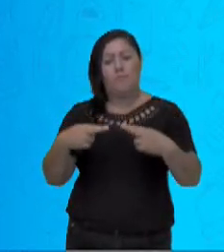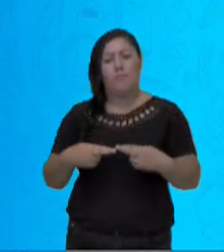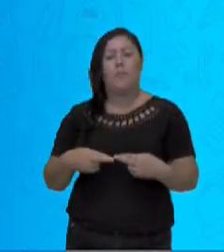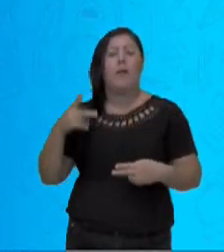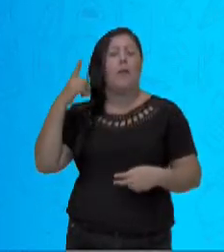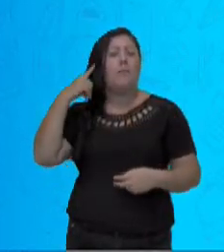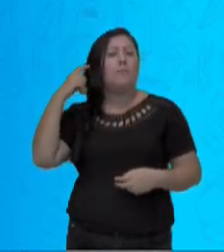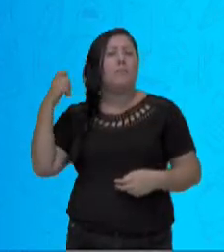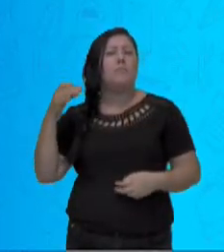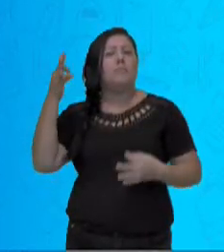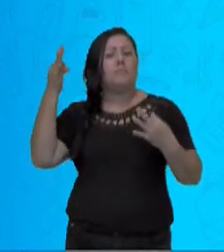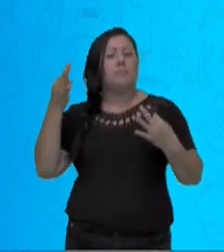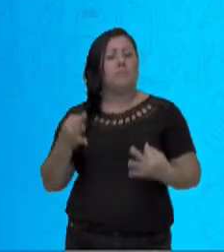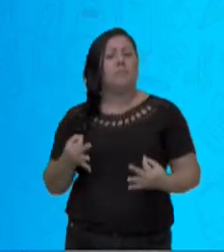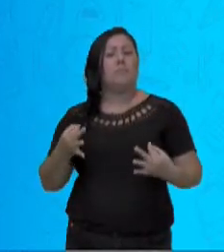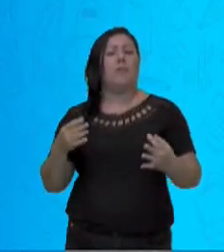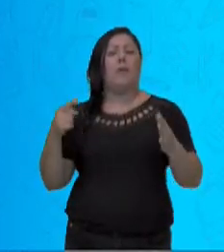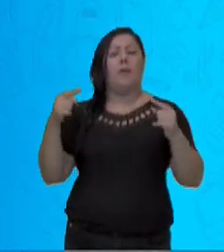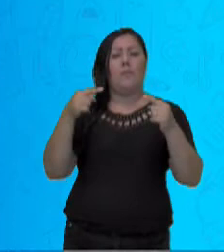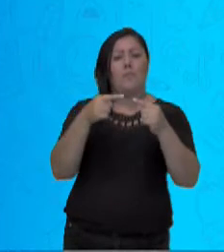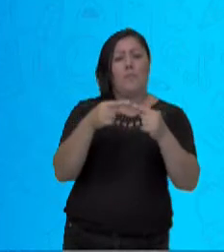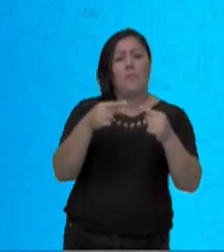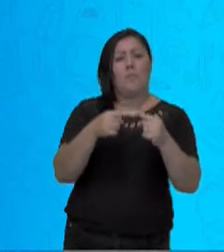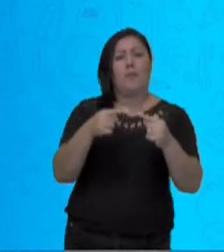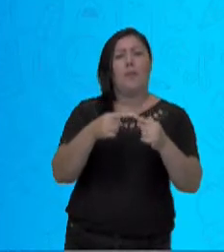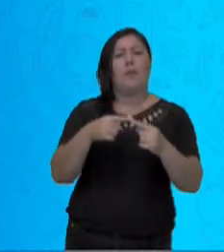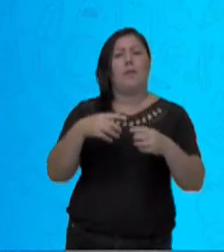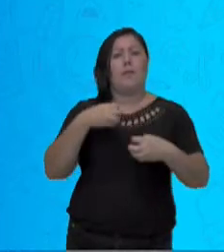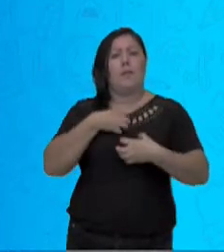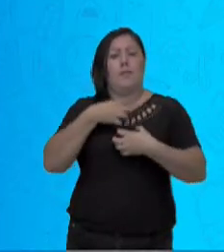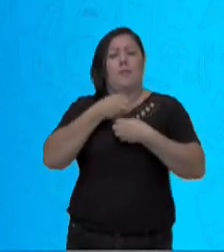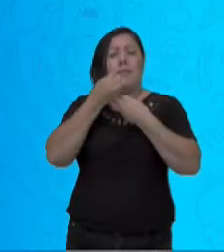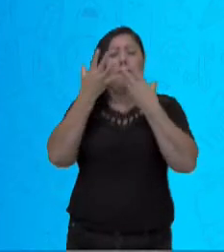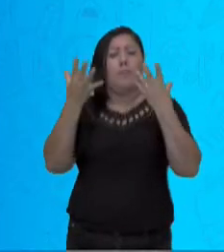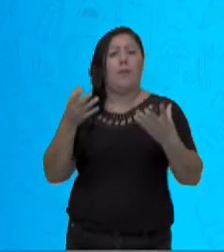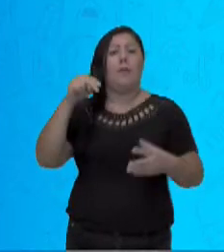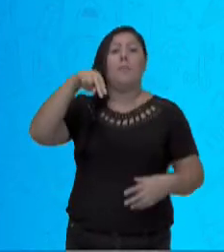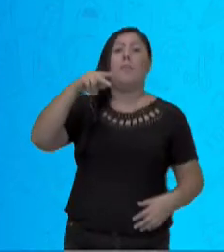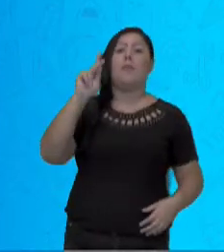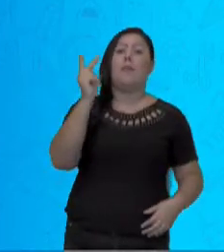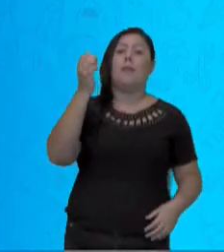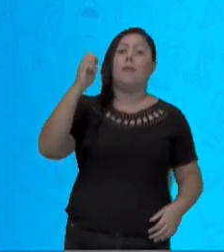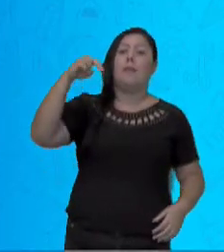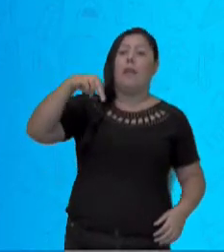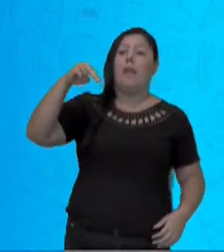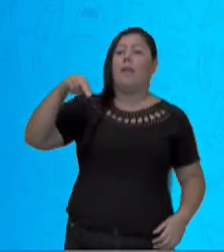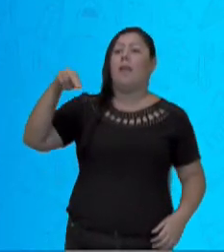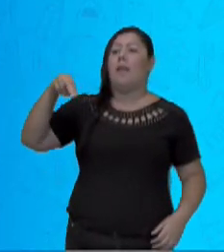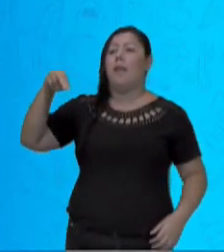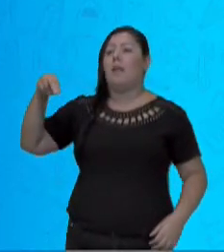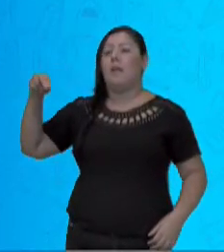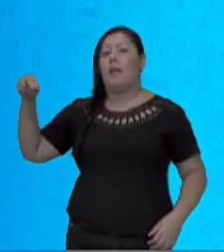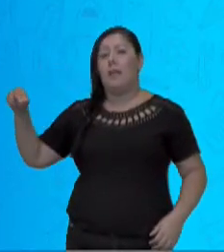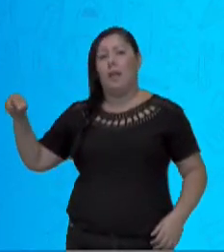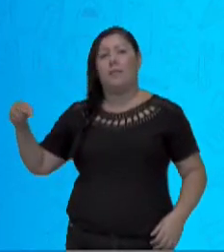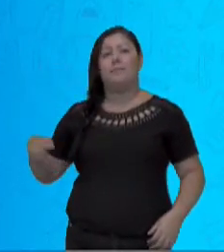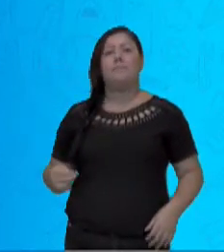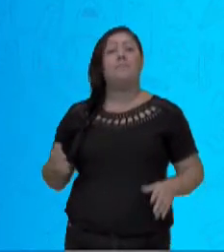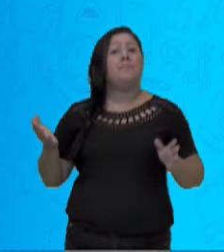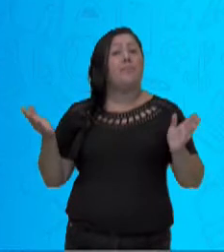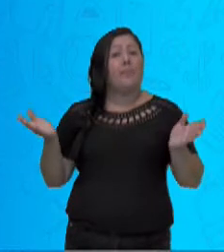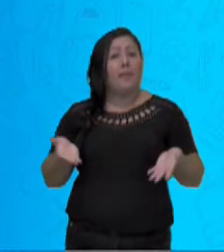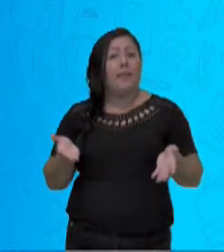som adequado ao poema, foi inhem, inhem, inhem, inhem.